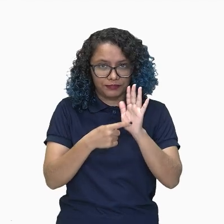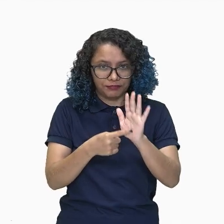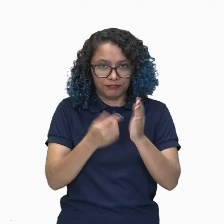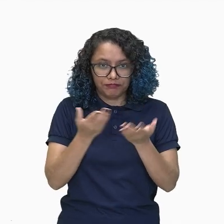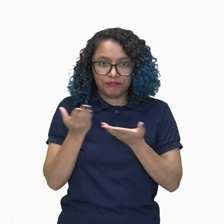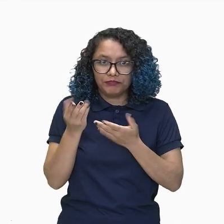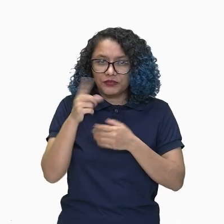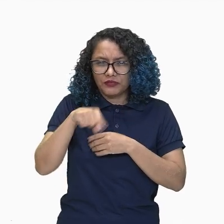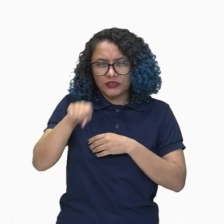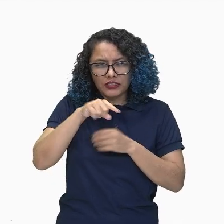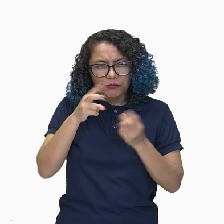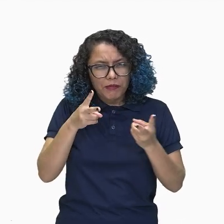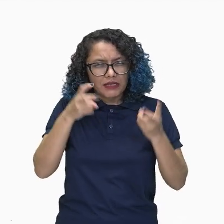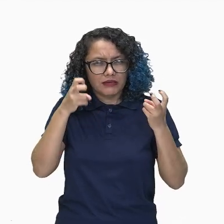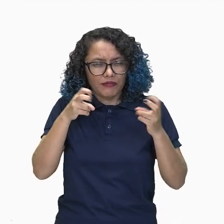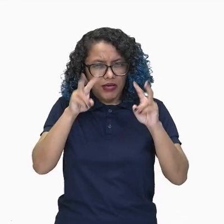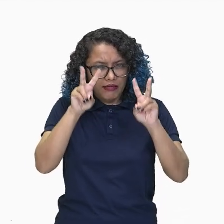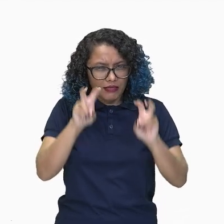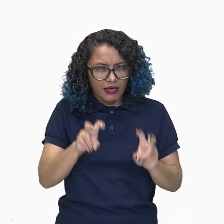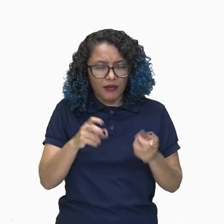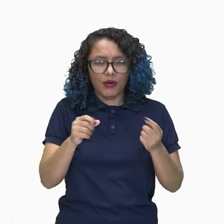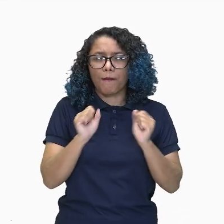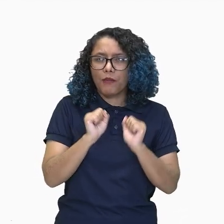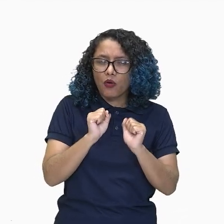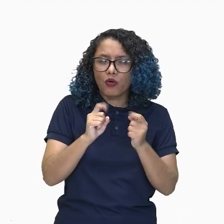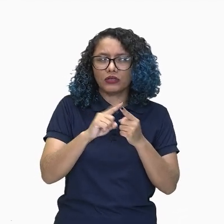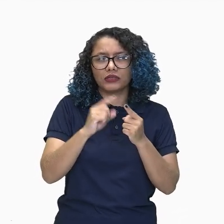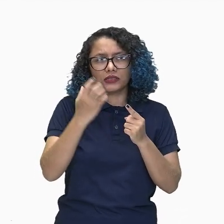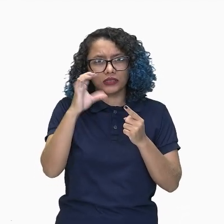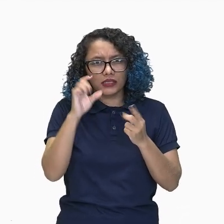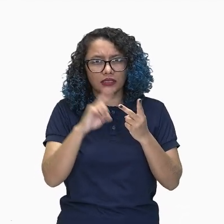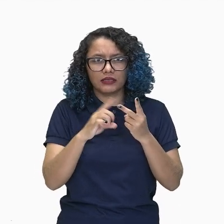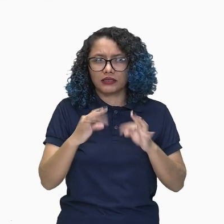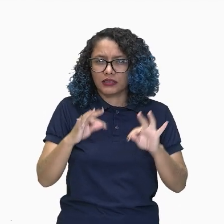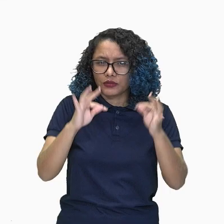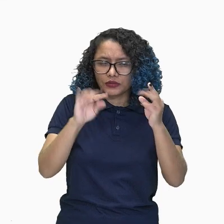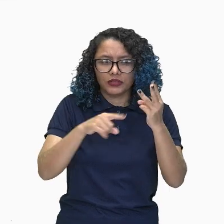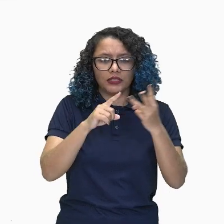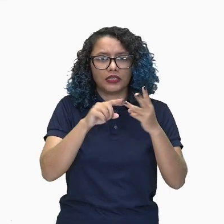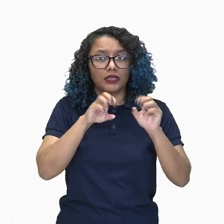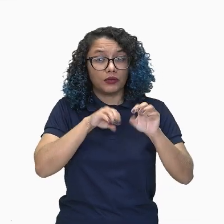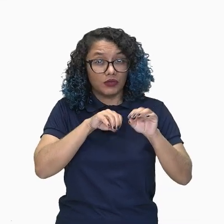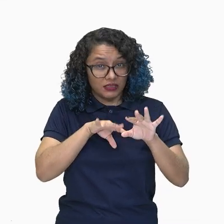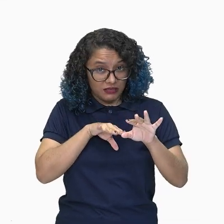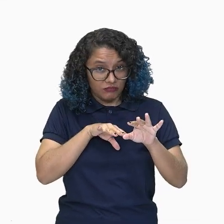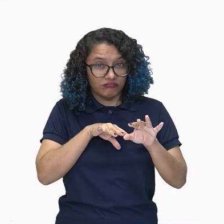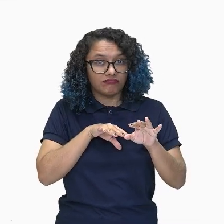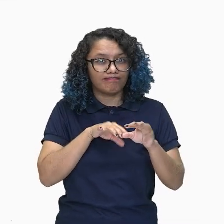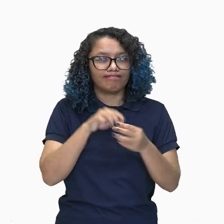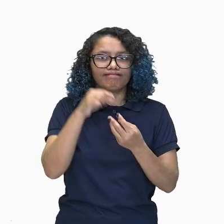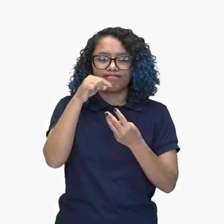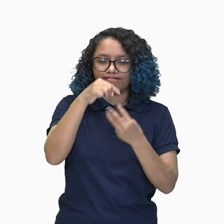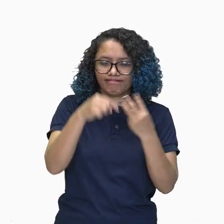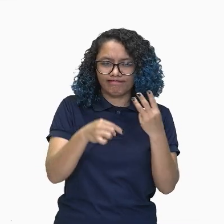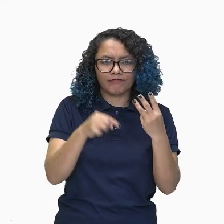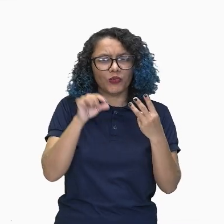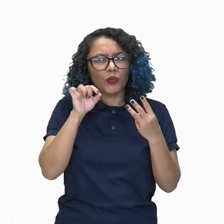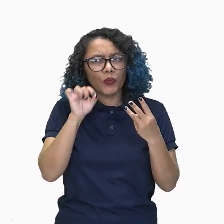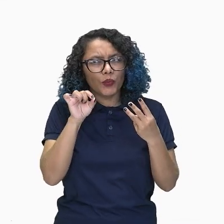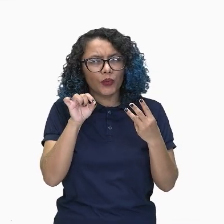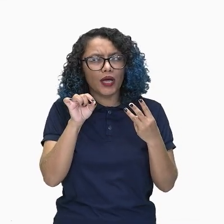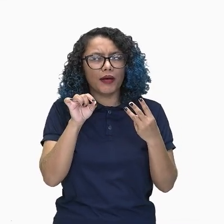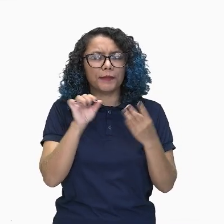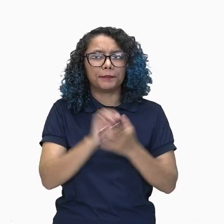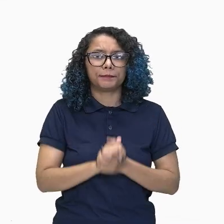um tema. Olha aí, ciência, tecnologia, educação. Observe que nesses exemplos aí nós temos